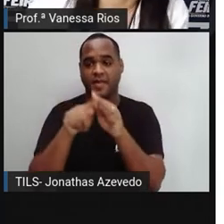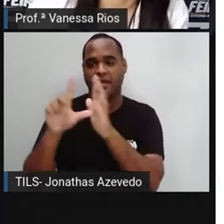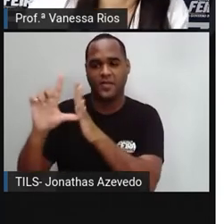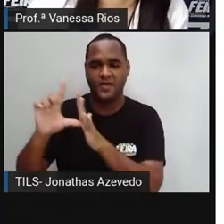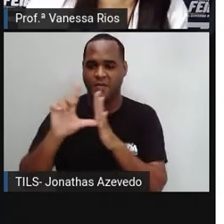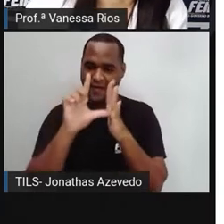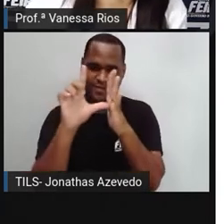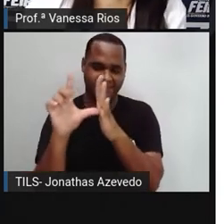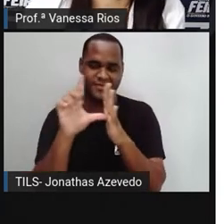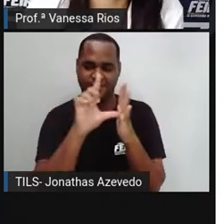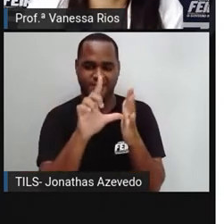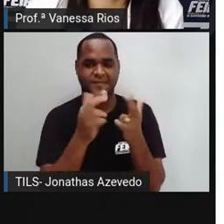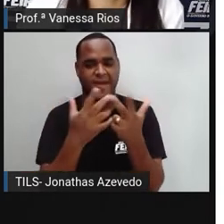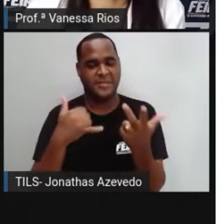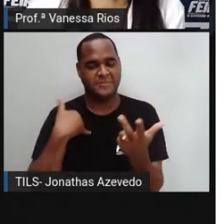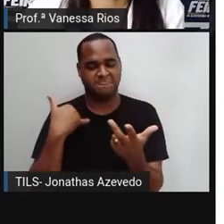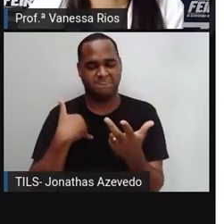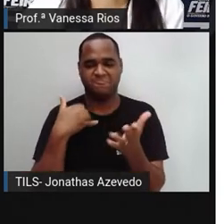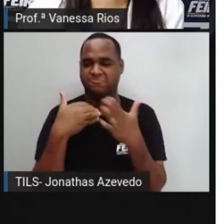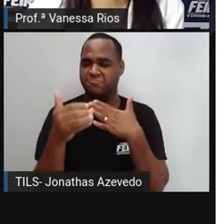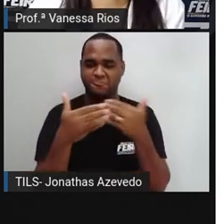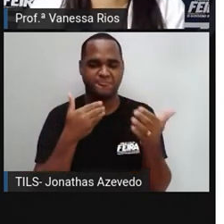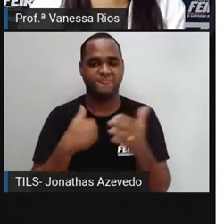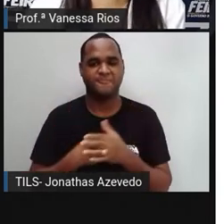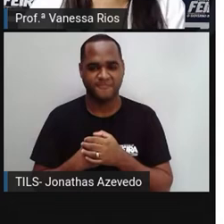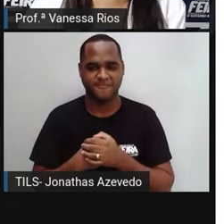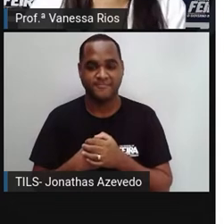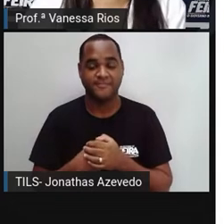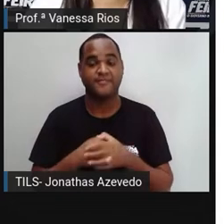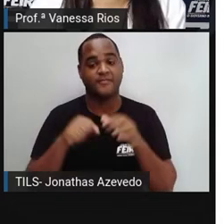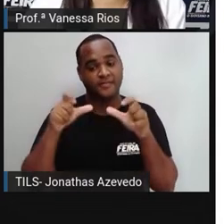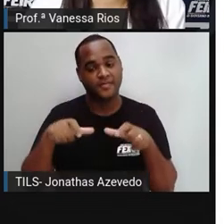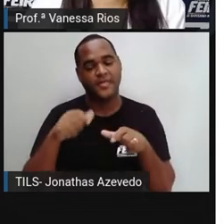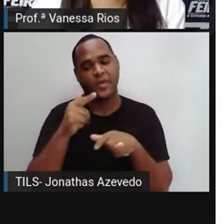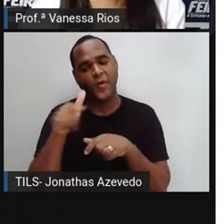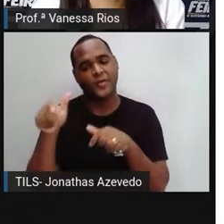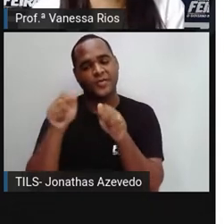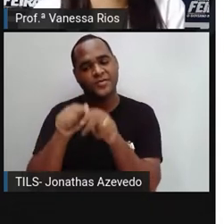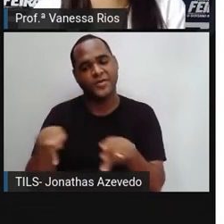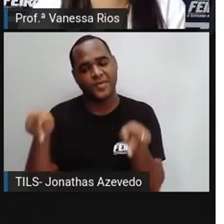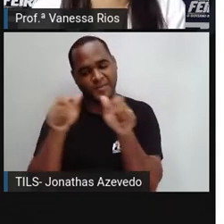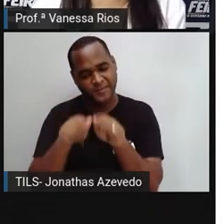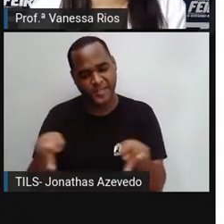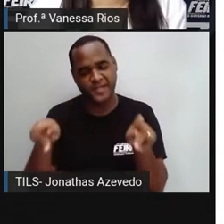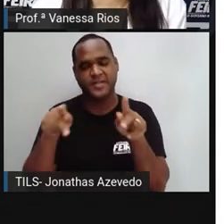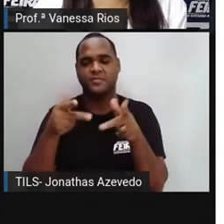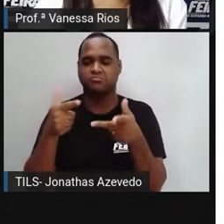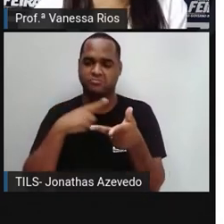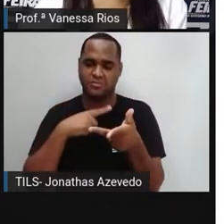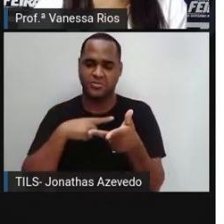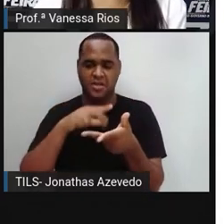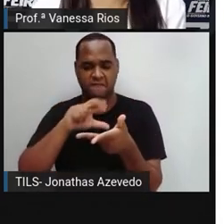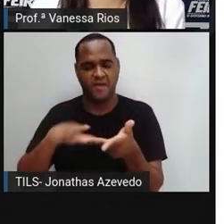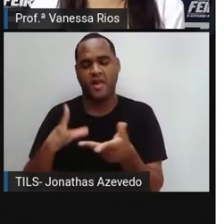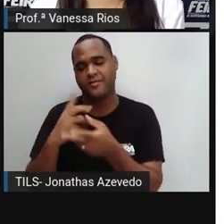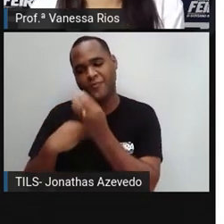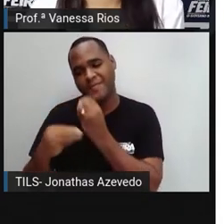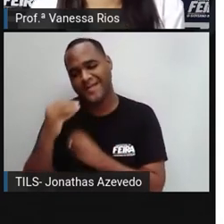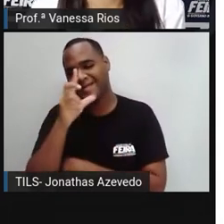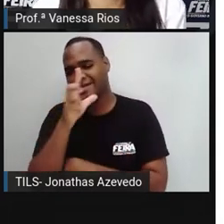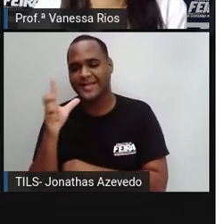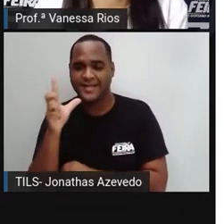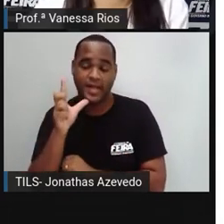todas as idades. Lembrando aí que a cidade possui também outros shoppings, né, com praça de alimentação,